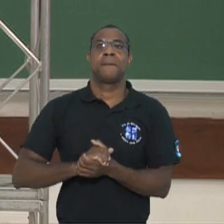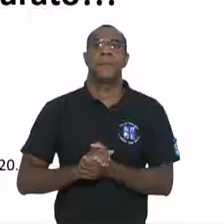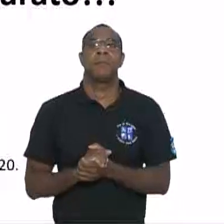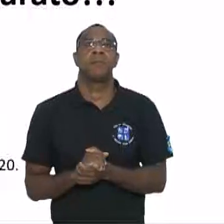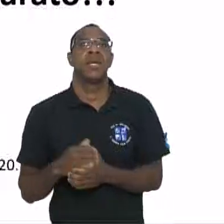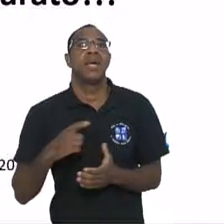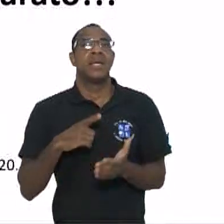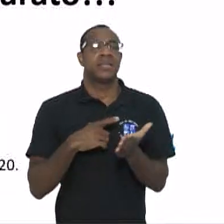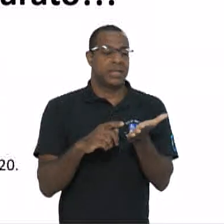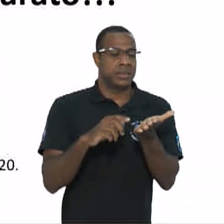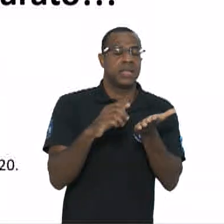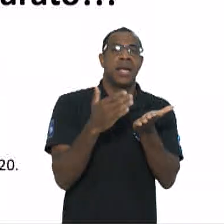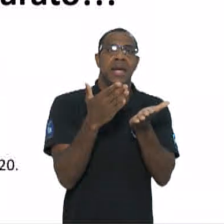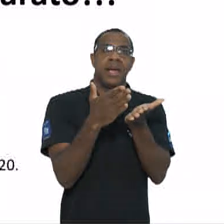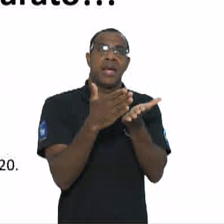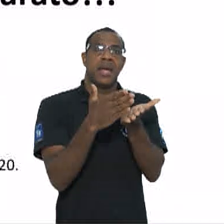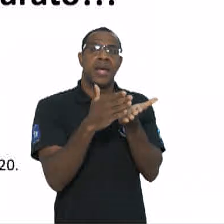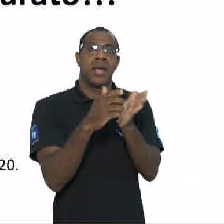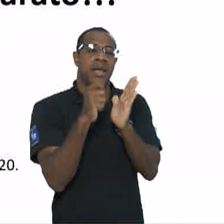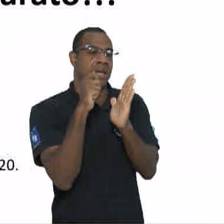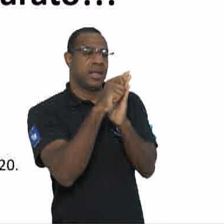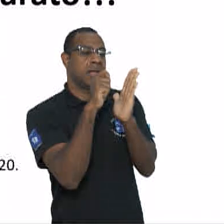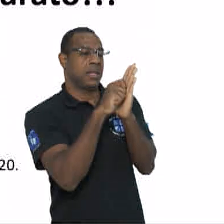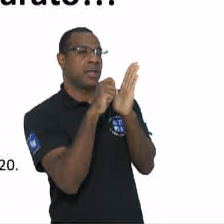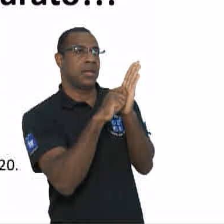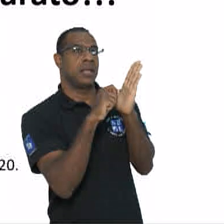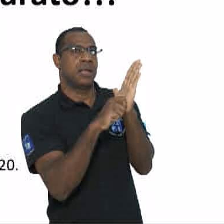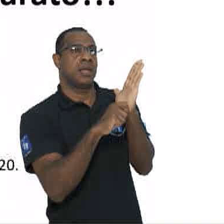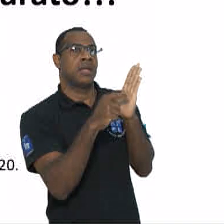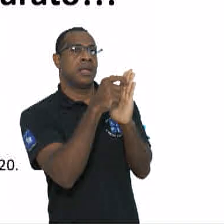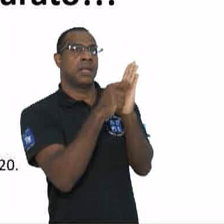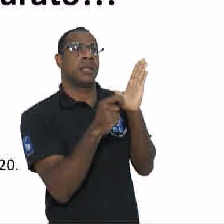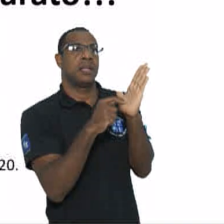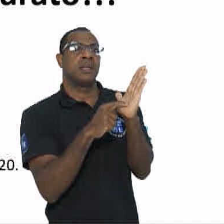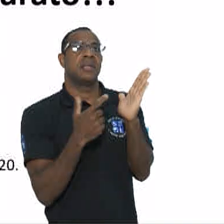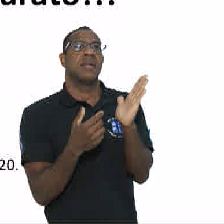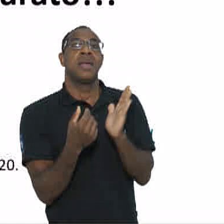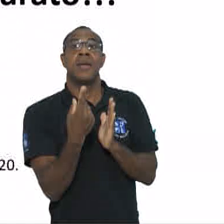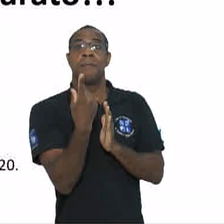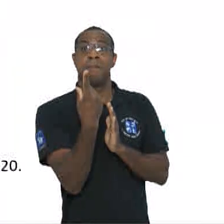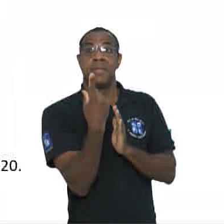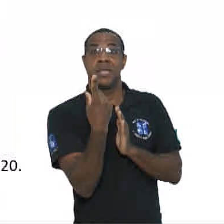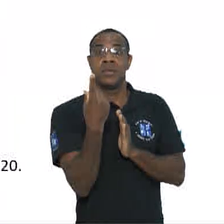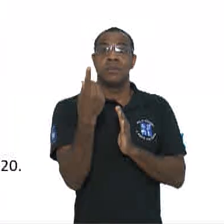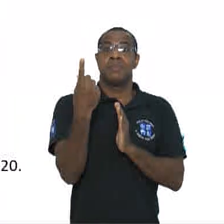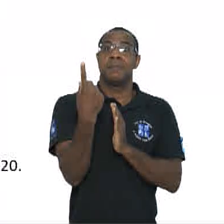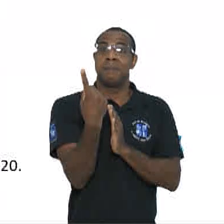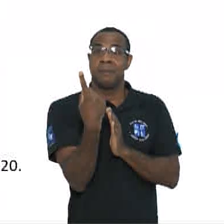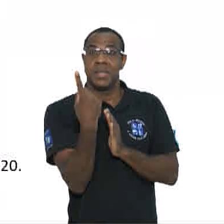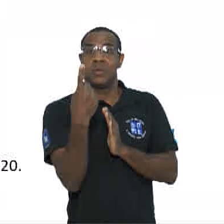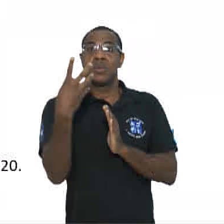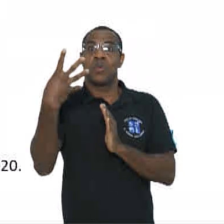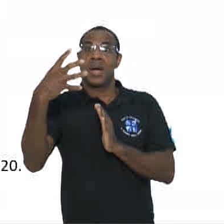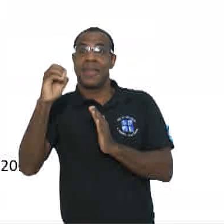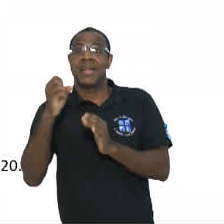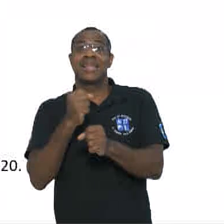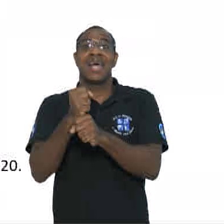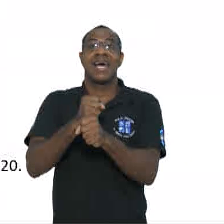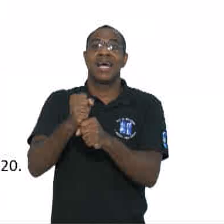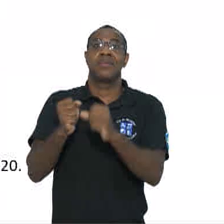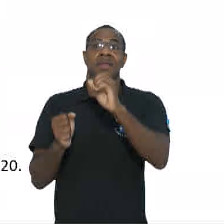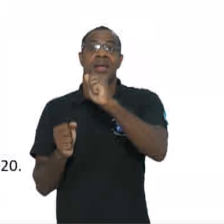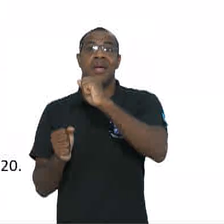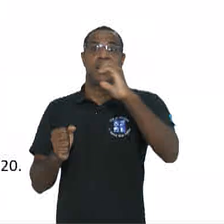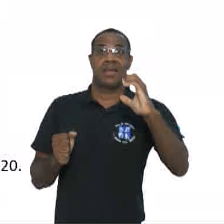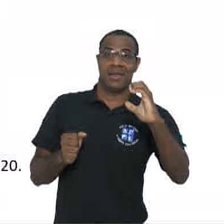dos Mortos no papiro de Nani, cerca de 1040 a.C., Museu de Nova York. Escrito em rolos de